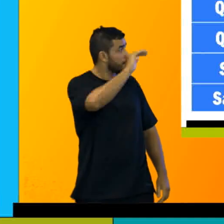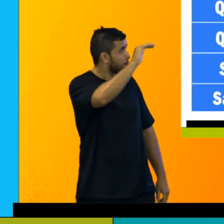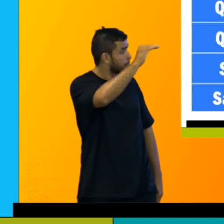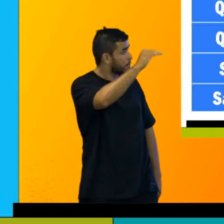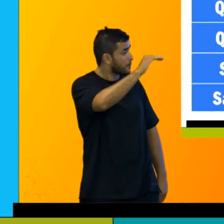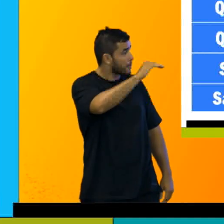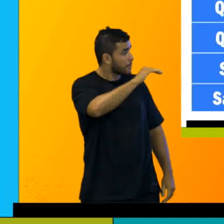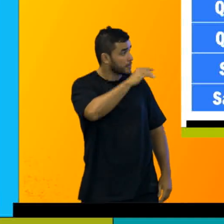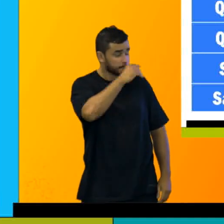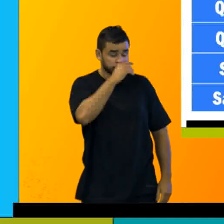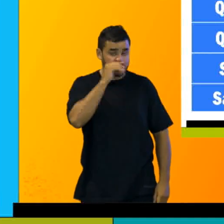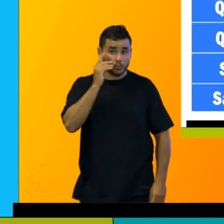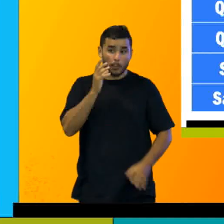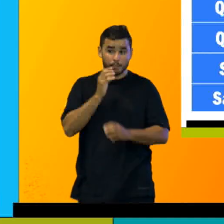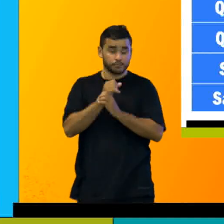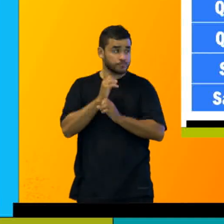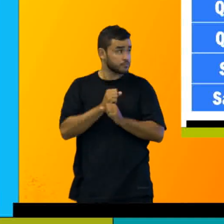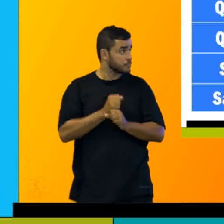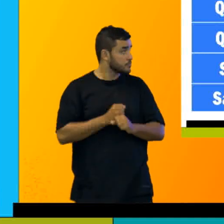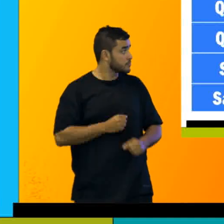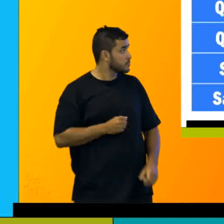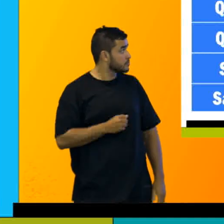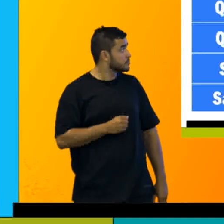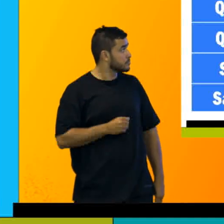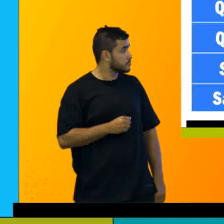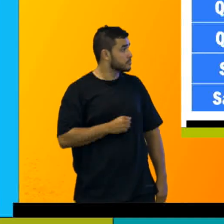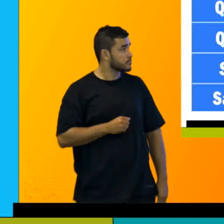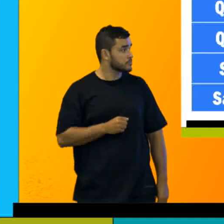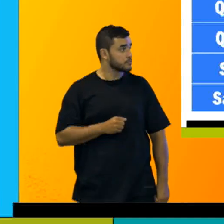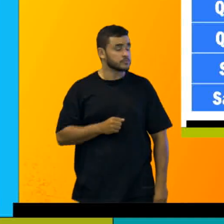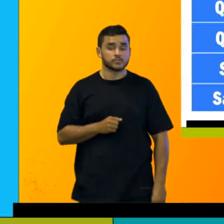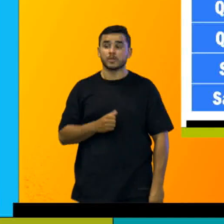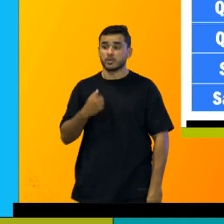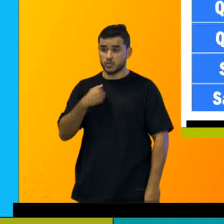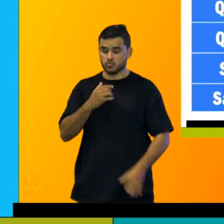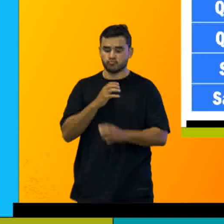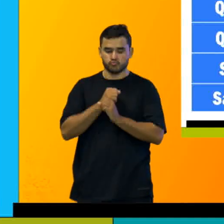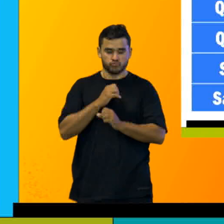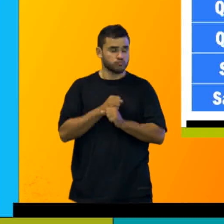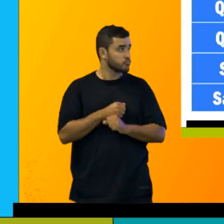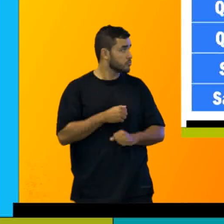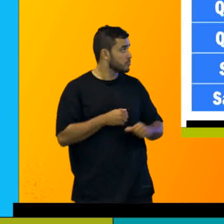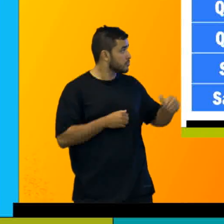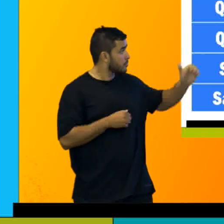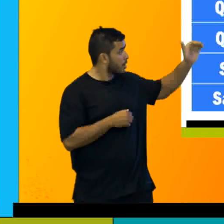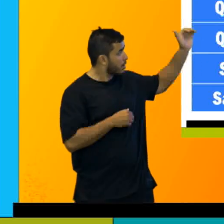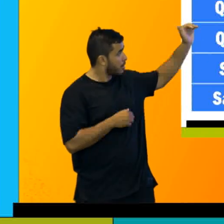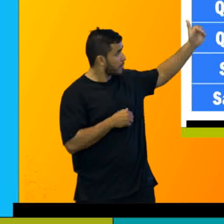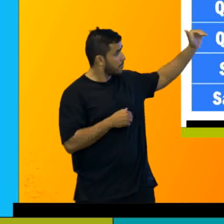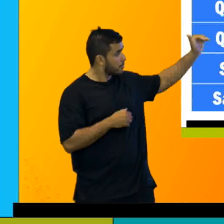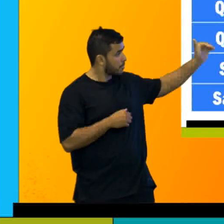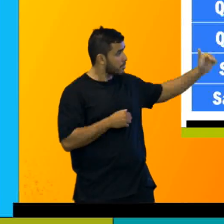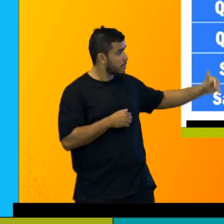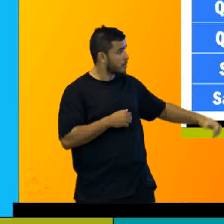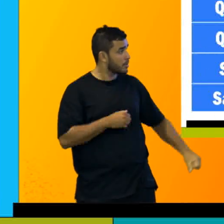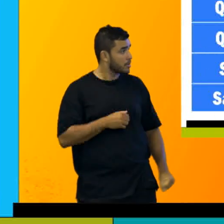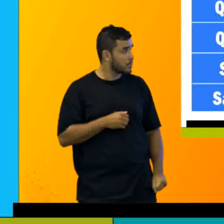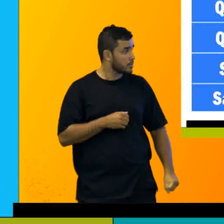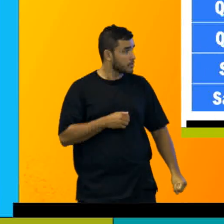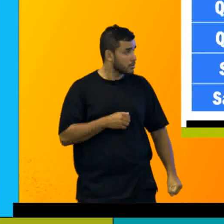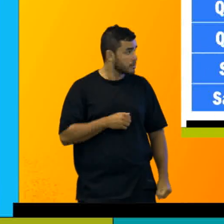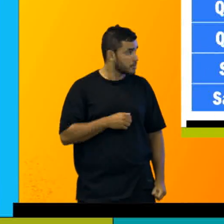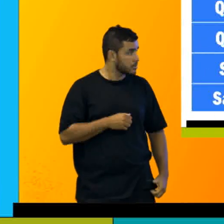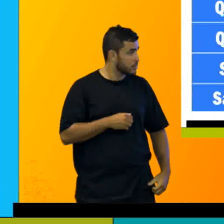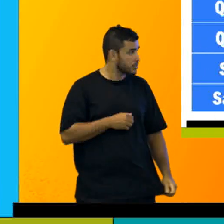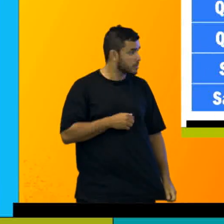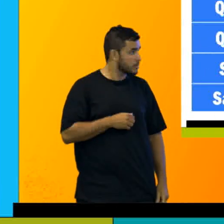calculei, né? E deu 0,22, 0,1, 0,13. tá tudo aí. A conta, Michael, é depois que o quadro